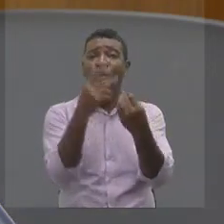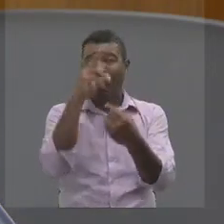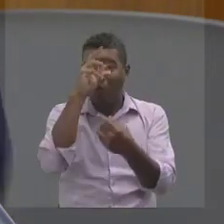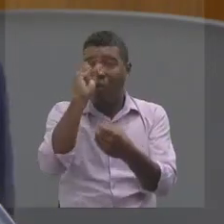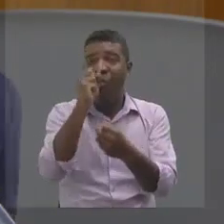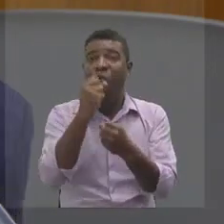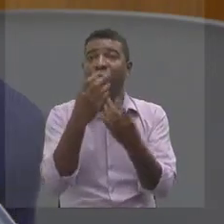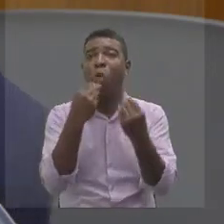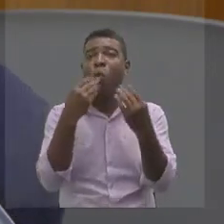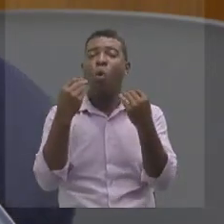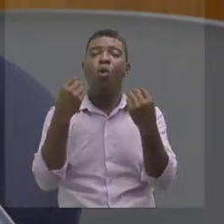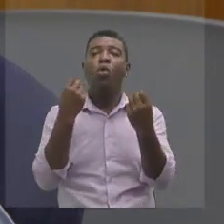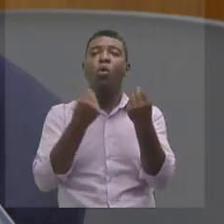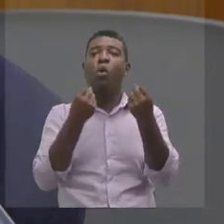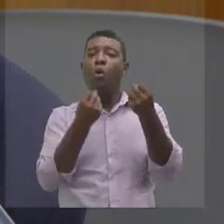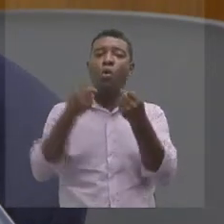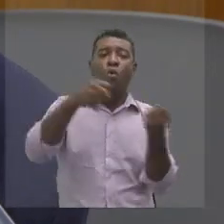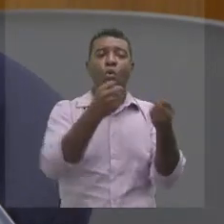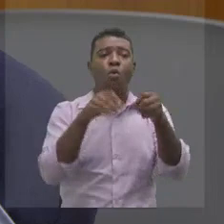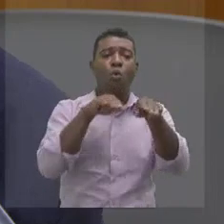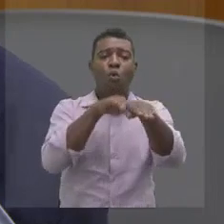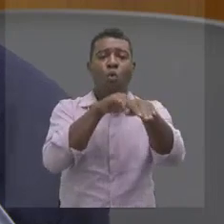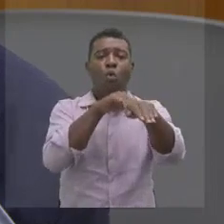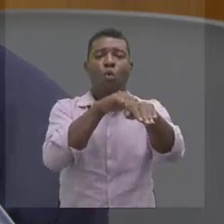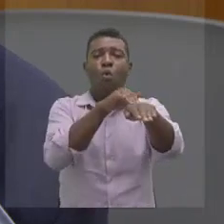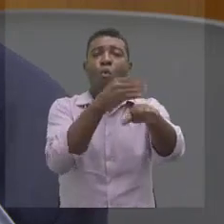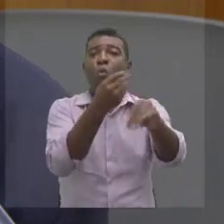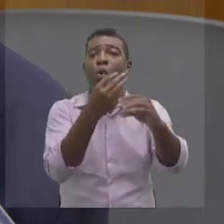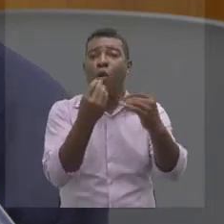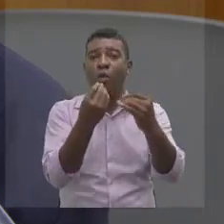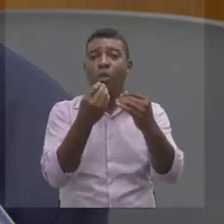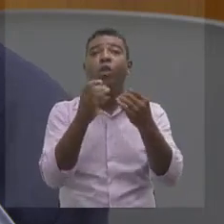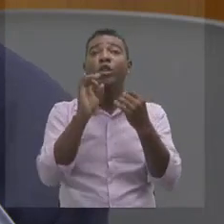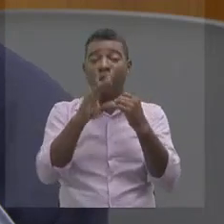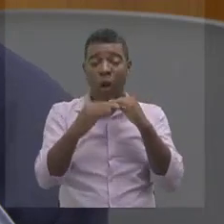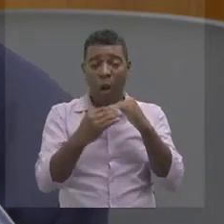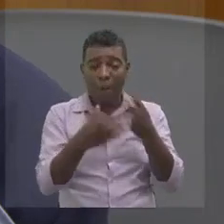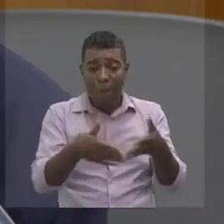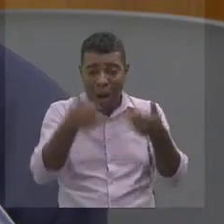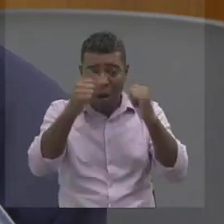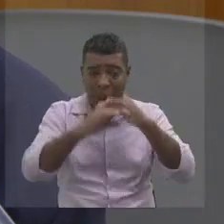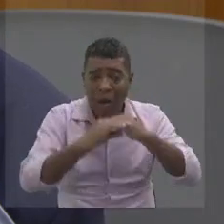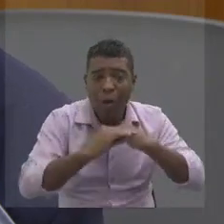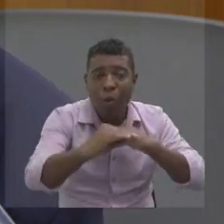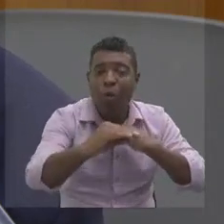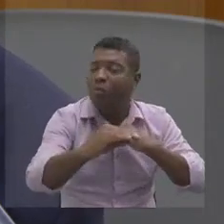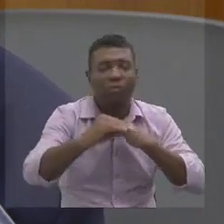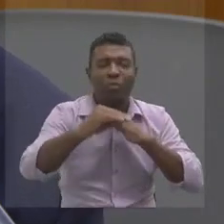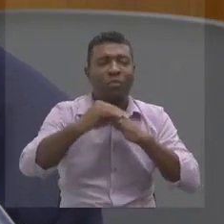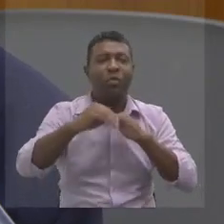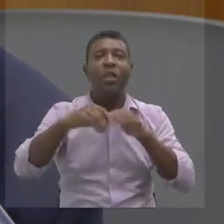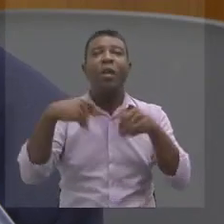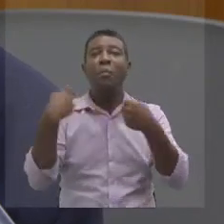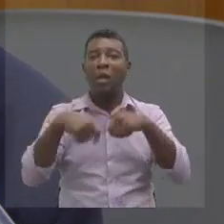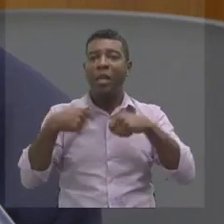e apenas a boa pavimentação não é suficiente o ideal seria realmente